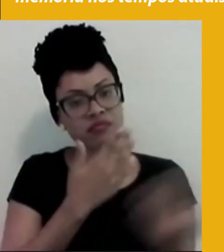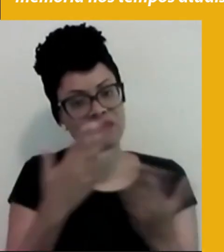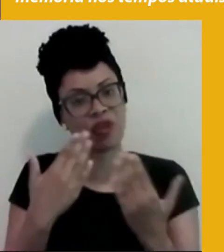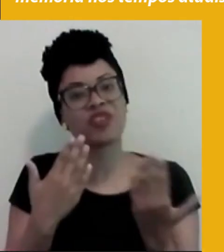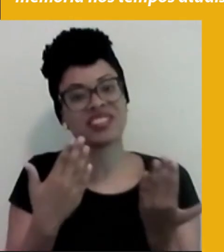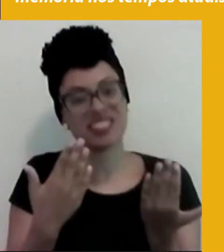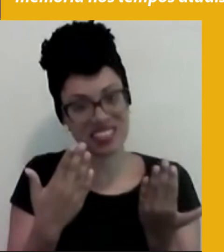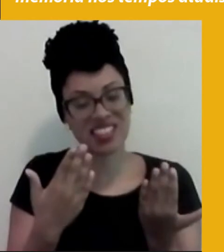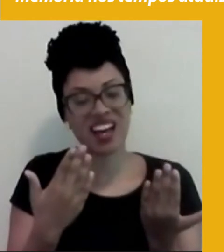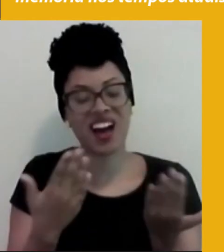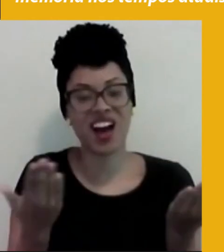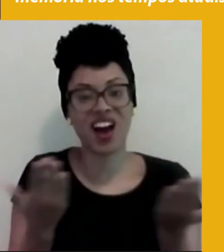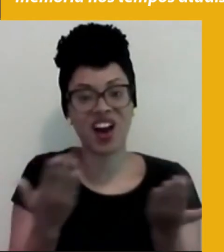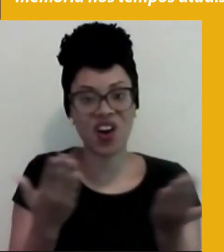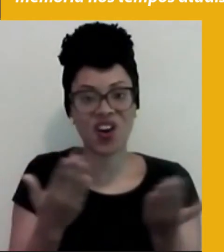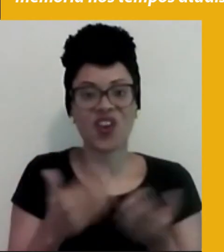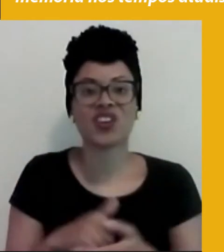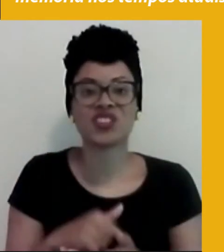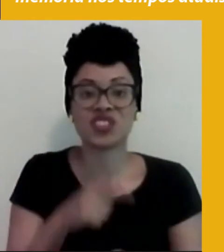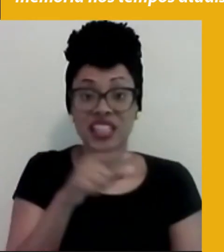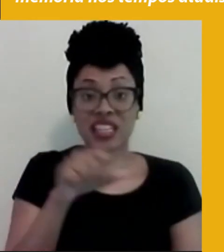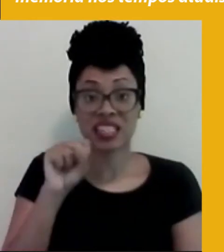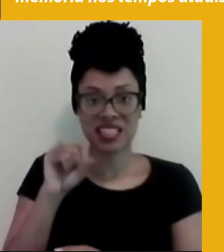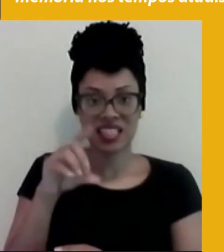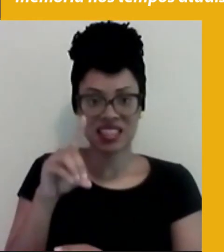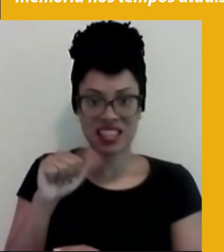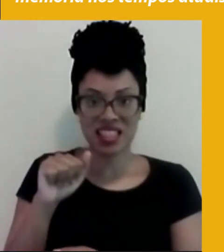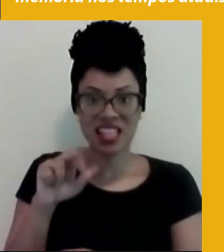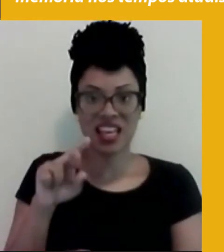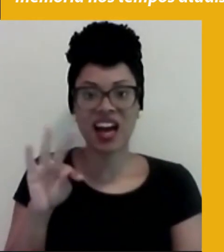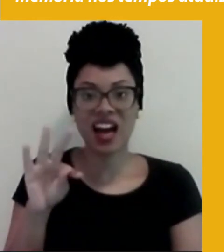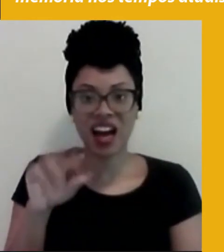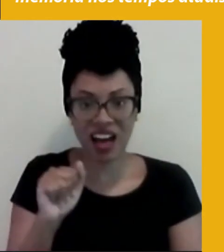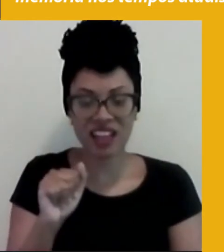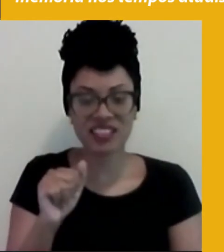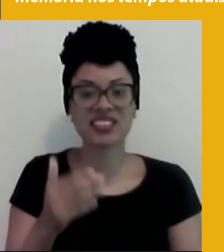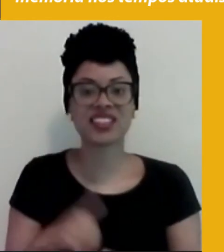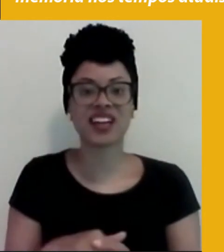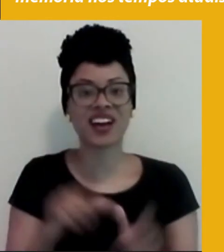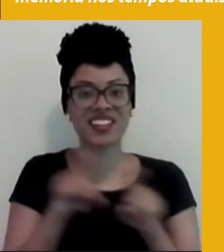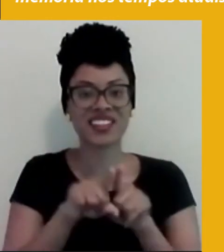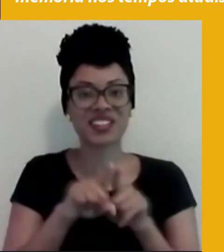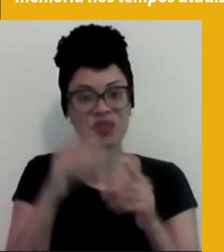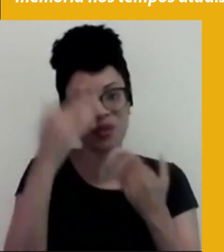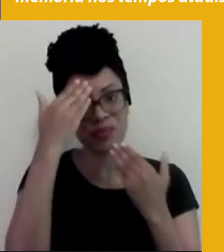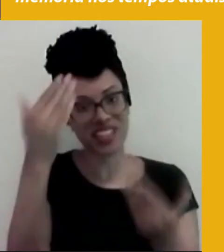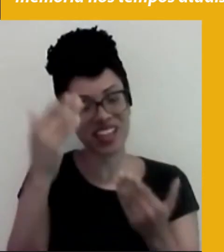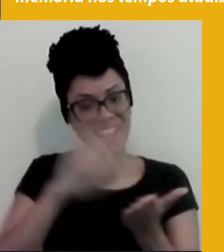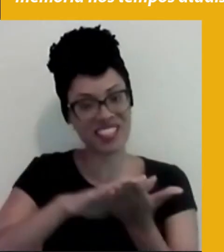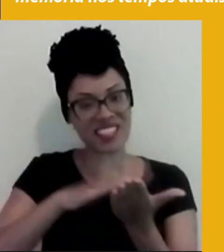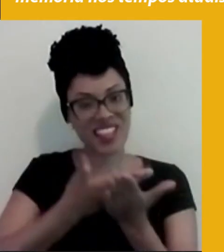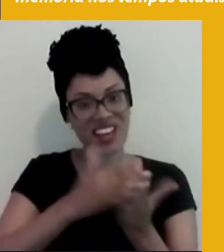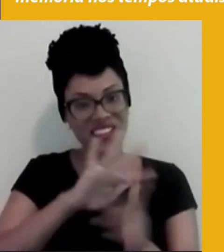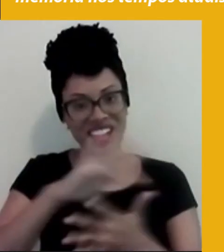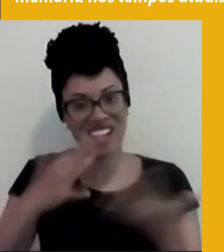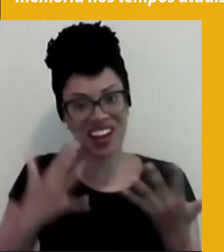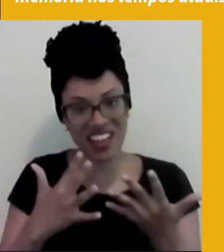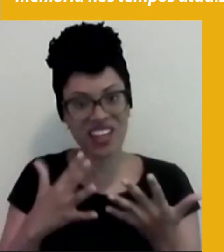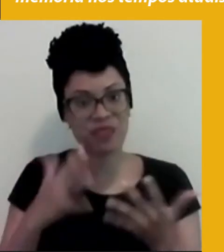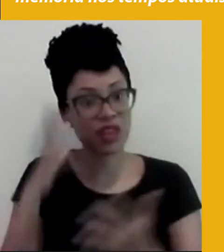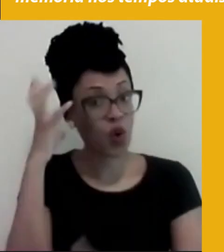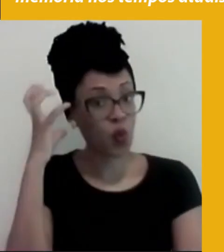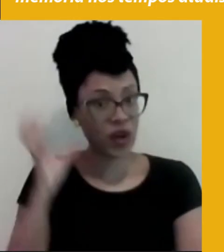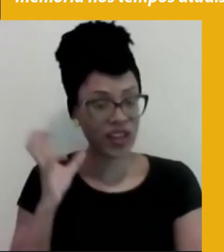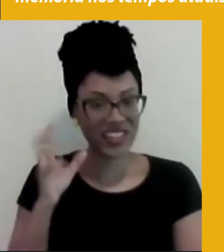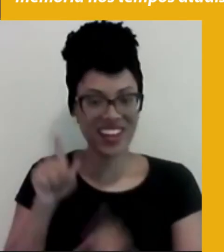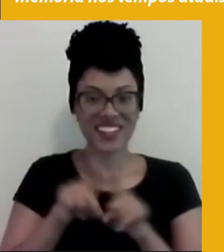tela. E queria assinalar uma menção especial à Natália, à Luanari. Eu já disse, eu sempre impressiono